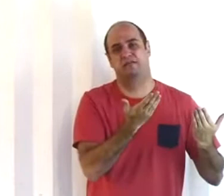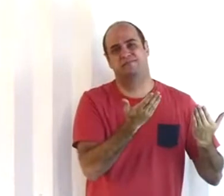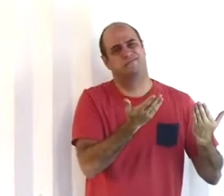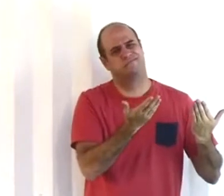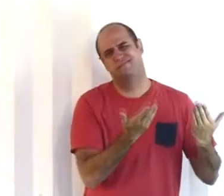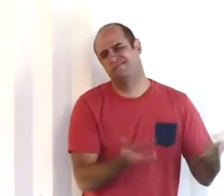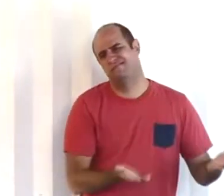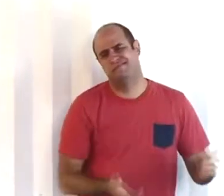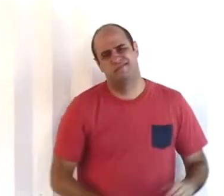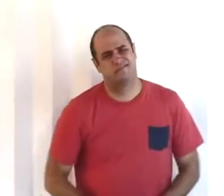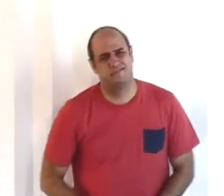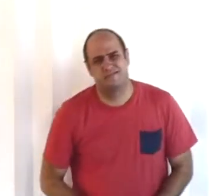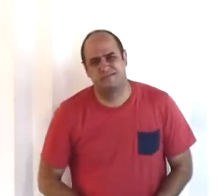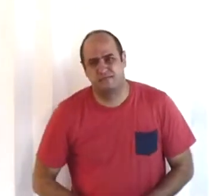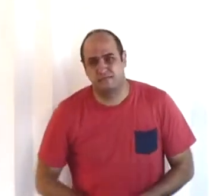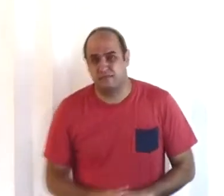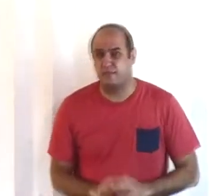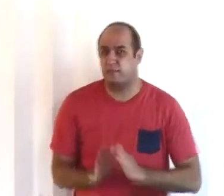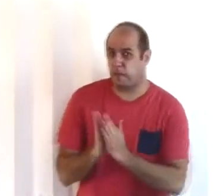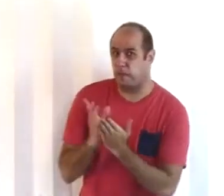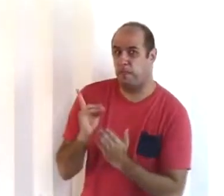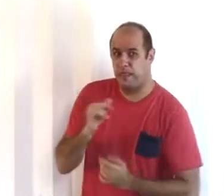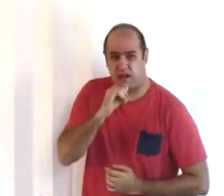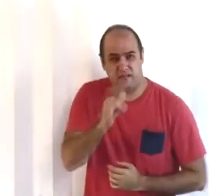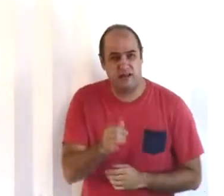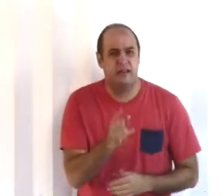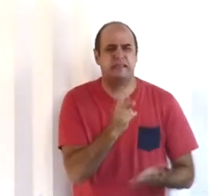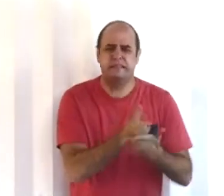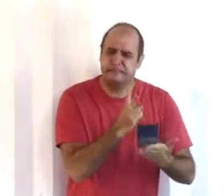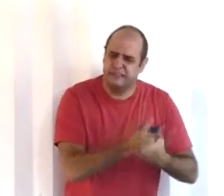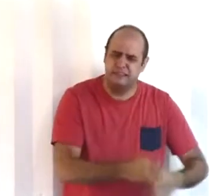Deus diz que sempre haverá gente que só terá os olhos para